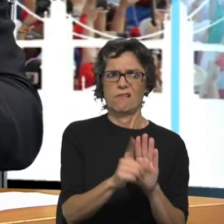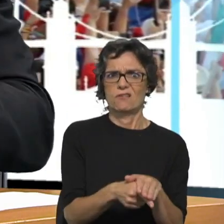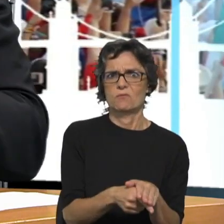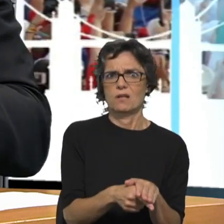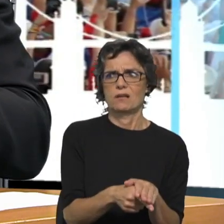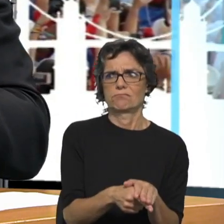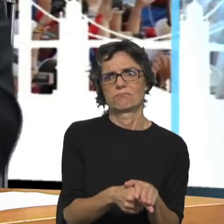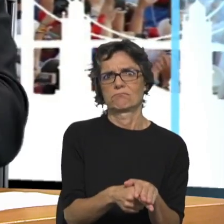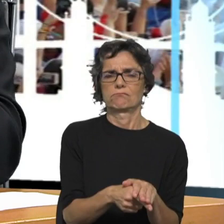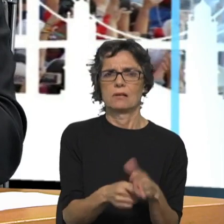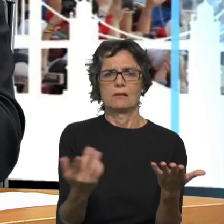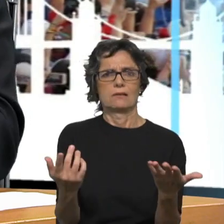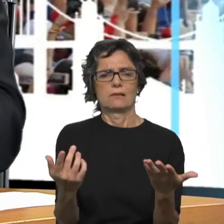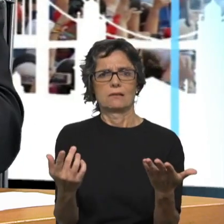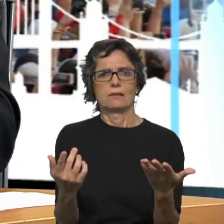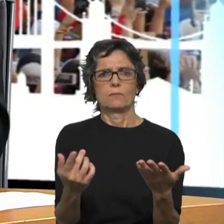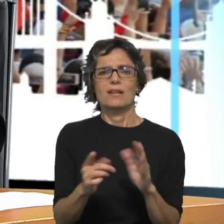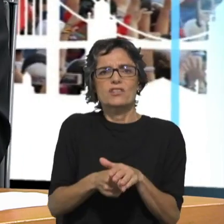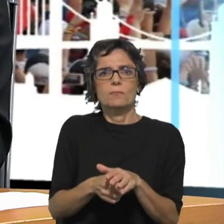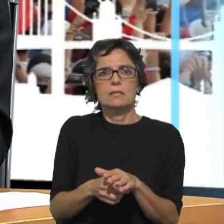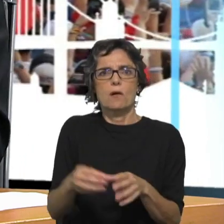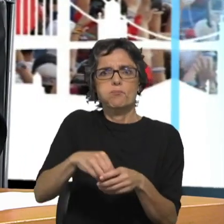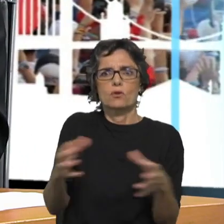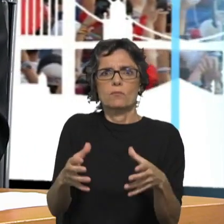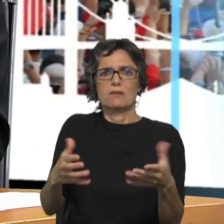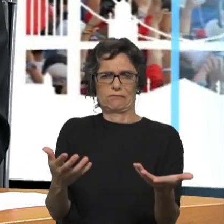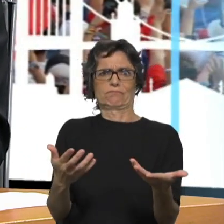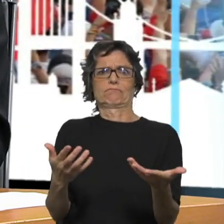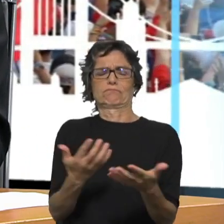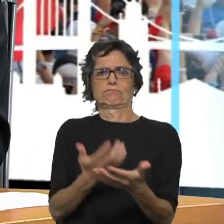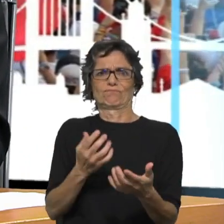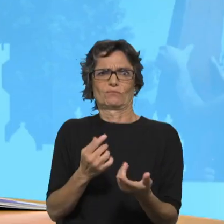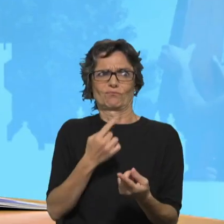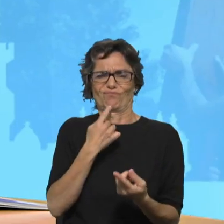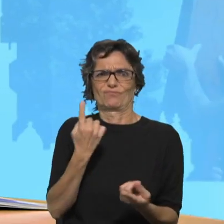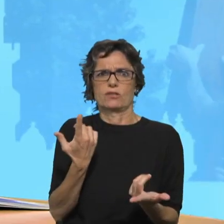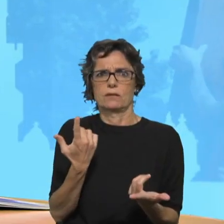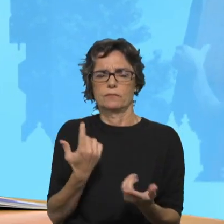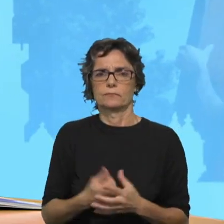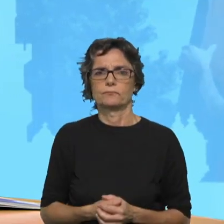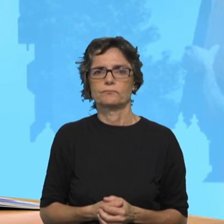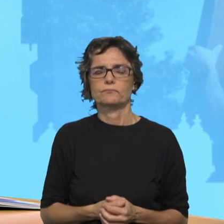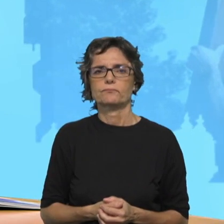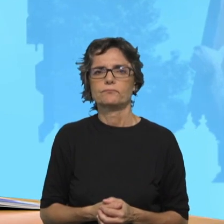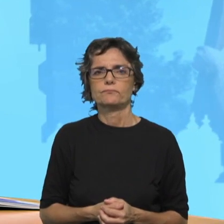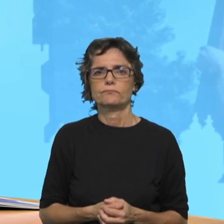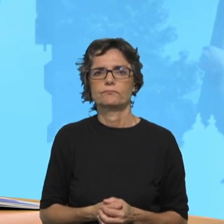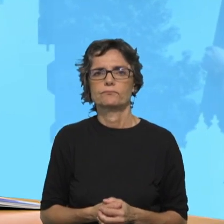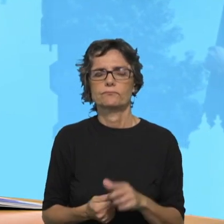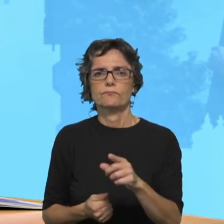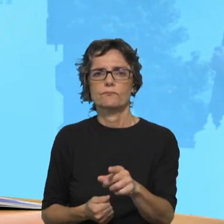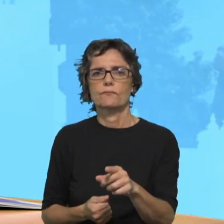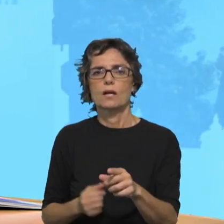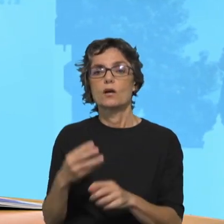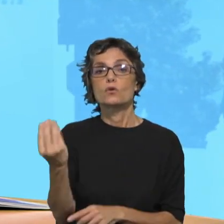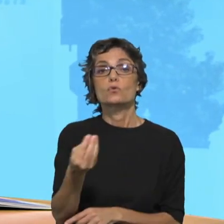haver discriminação entre uma maioria, enfim, é quase paradoxal. E dos jovens que participaram neste